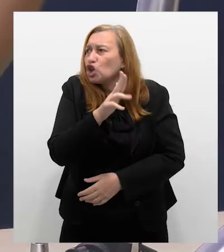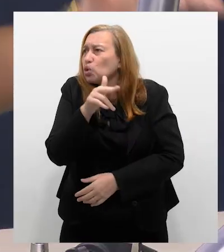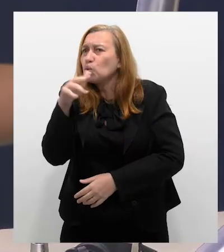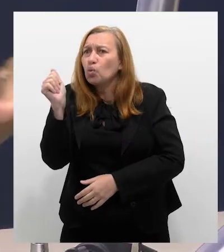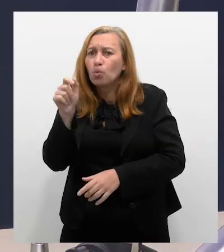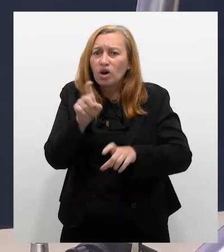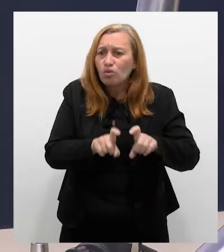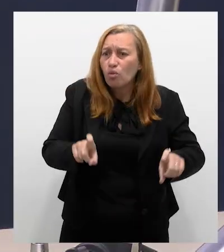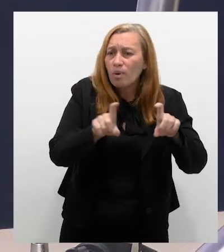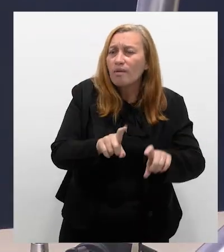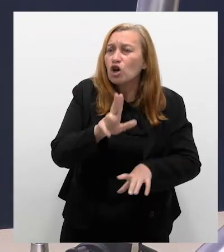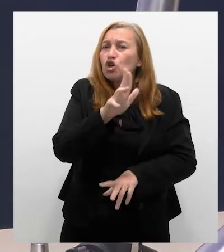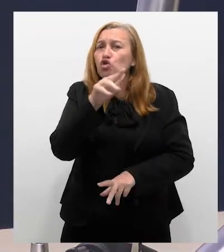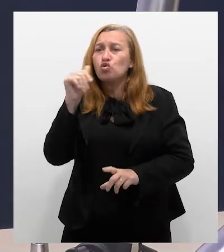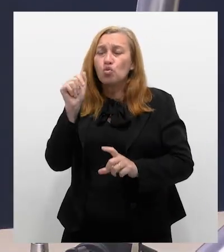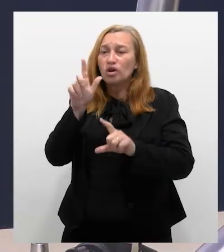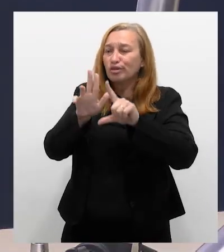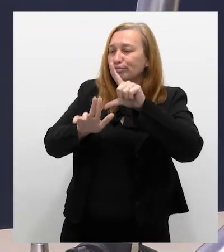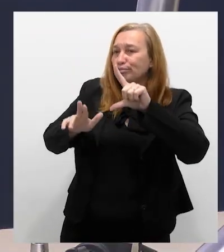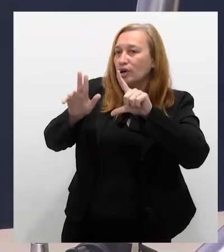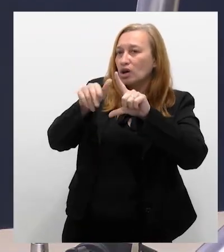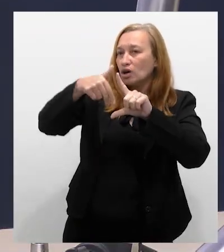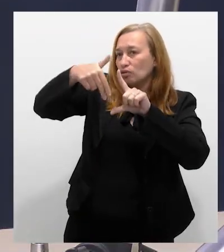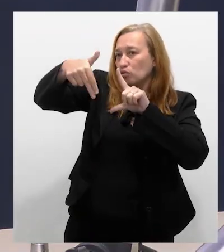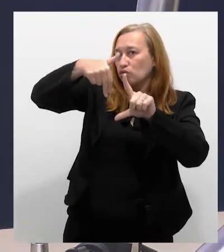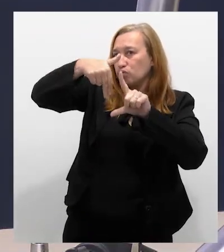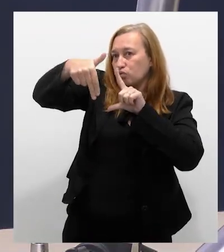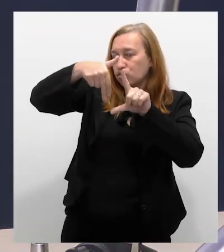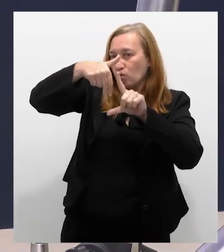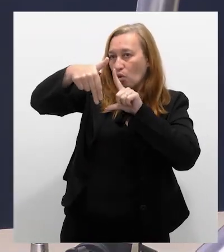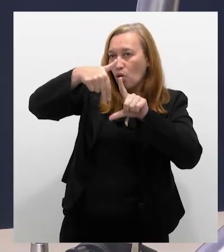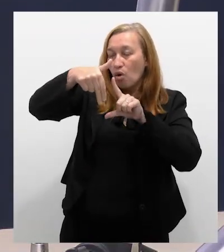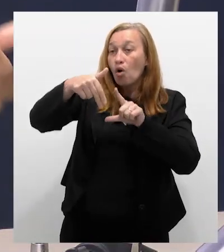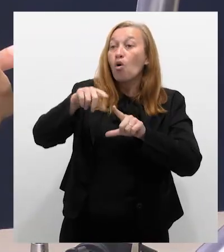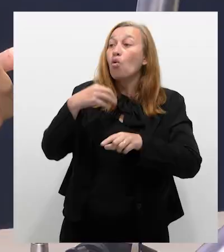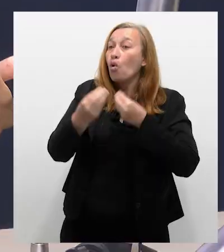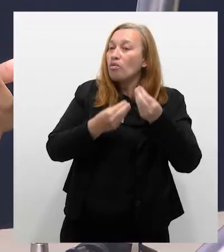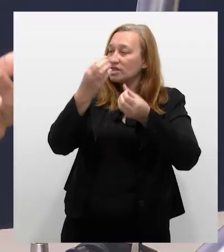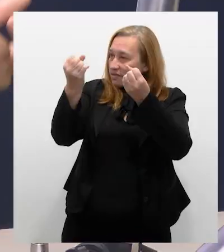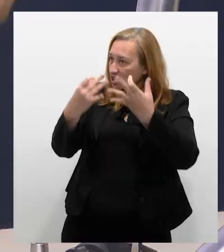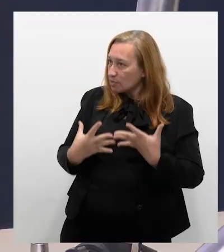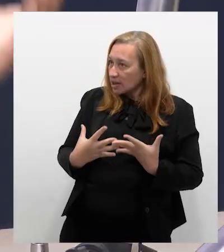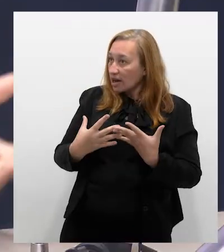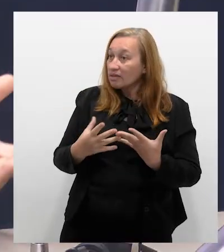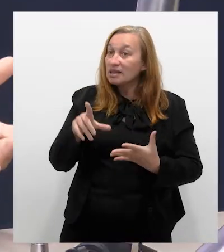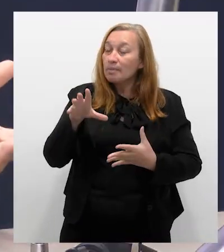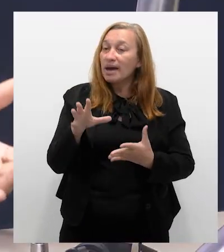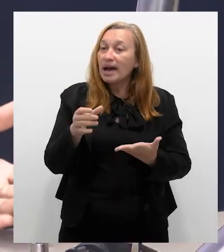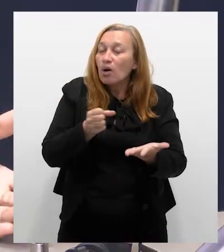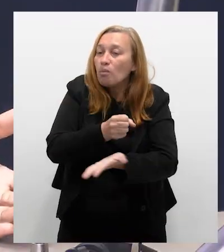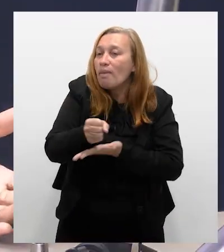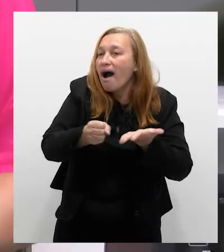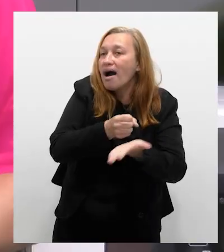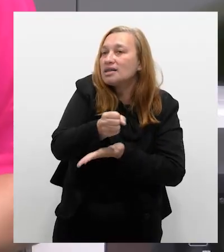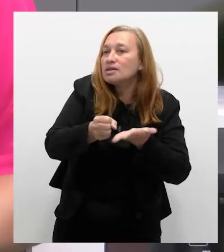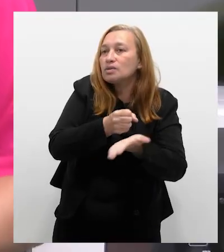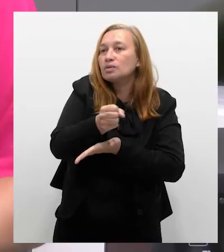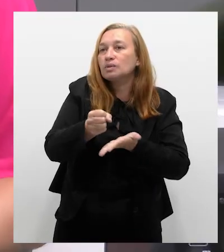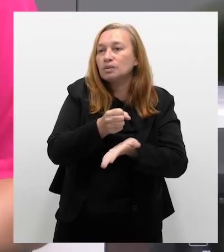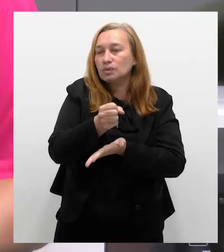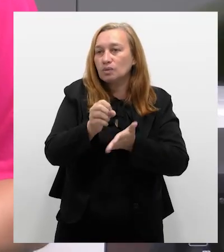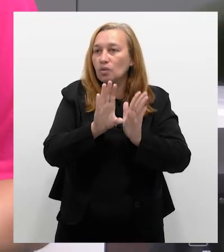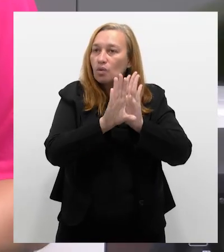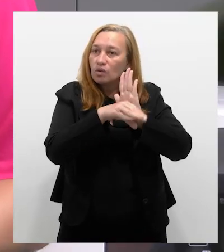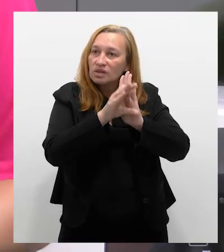nunca fez uma animação, como é que você vai explicar para ele como funciona isso? Você começa a pegar o conceito básico, que é o quê? A